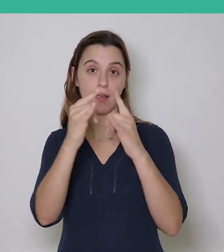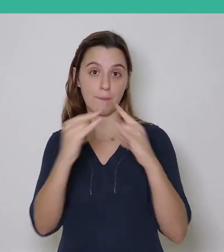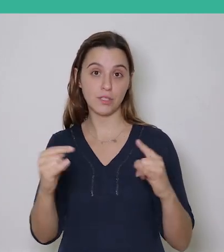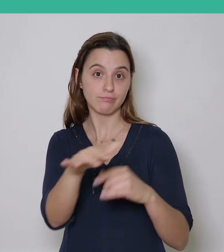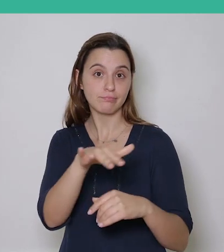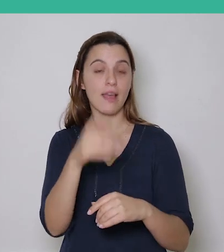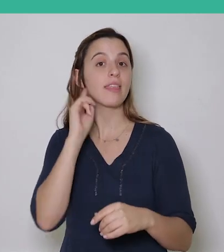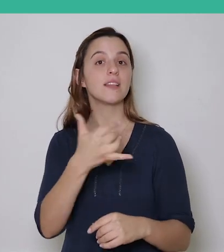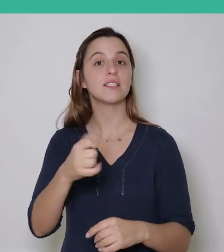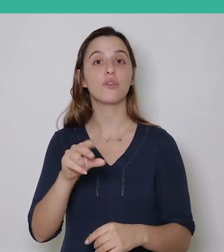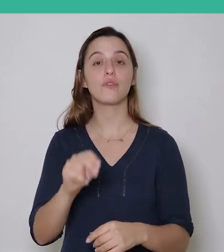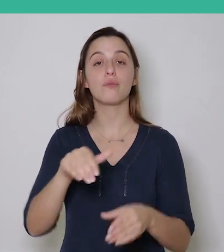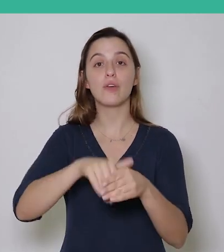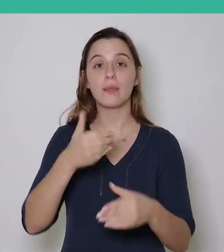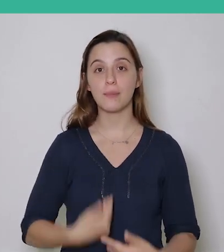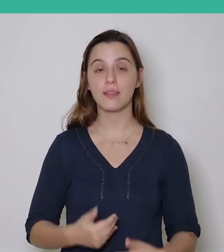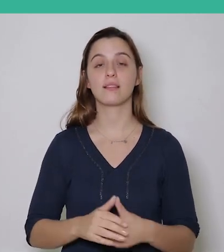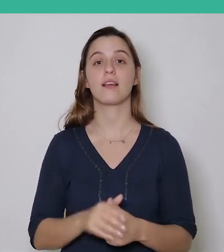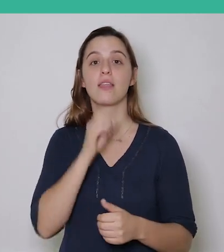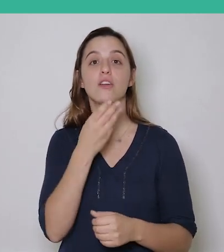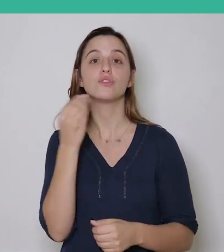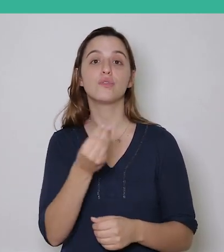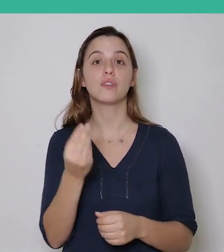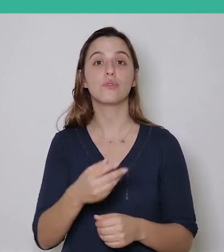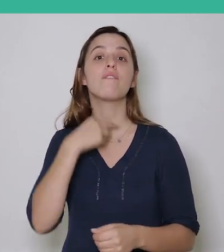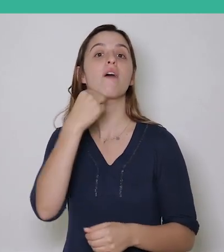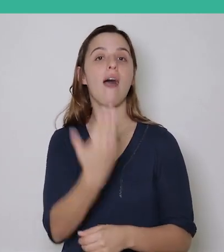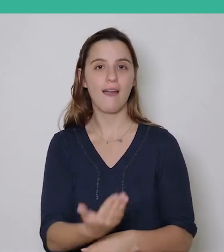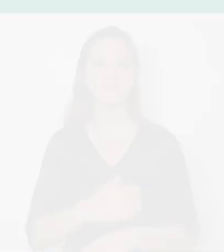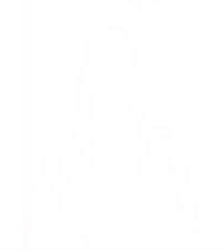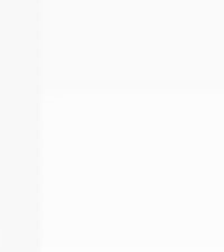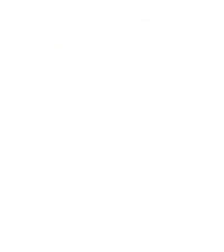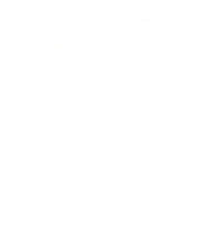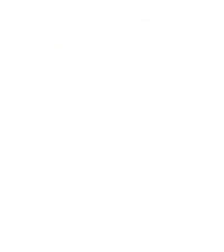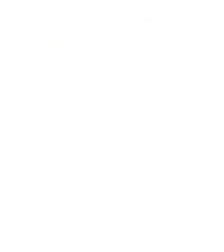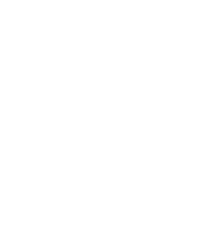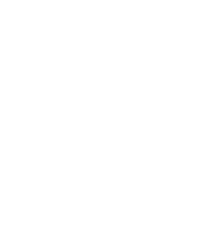e a campismo. No dia 25 de novembro, votem em mim, por uma juventude com voz.